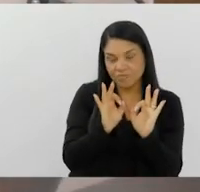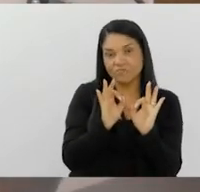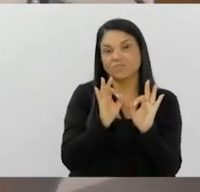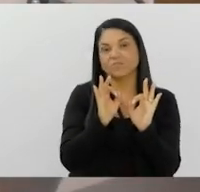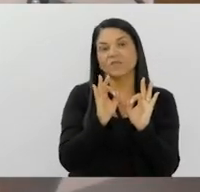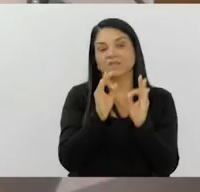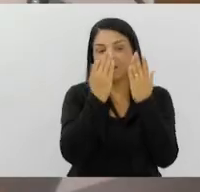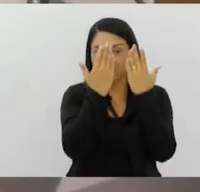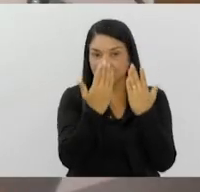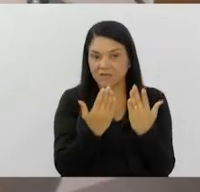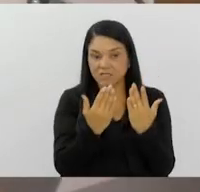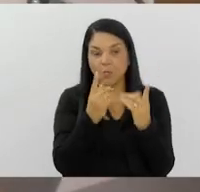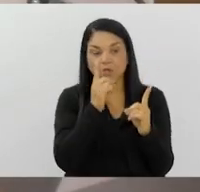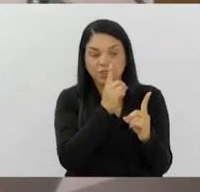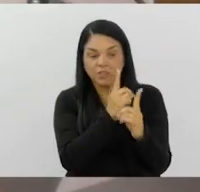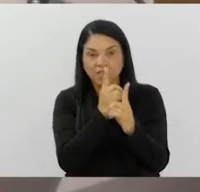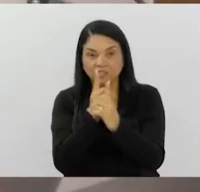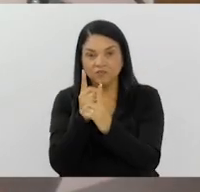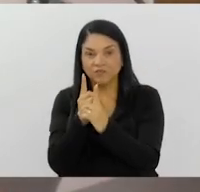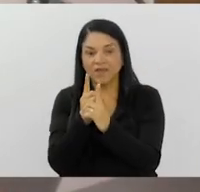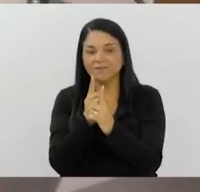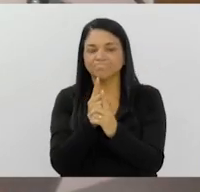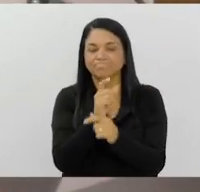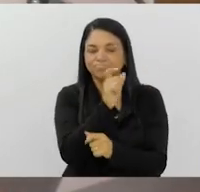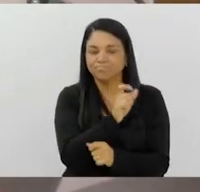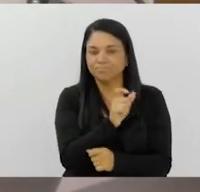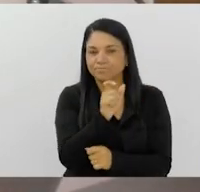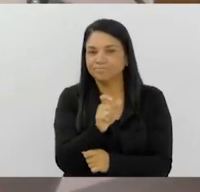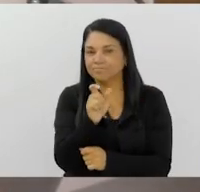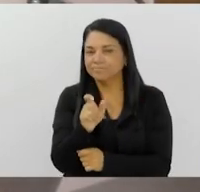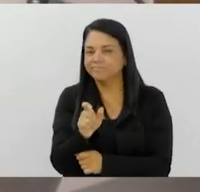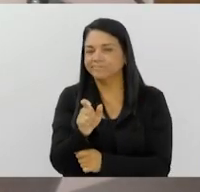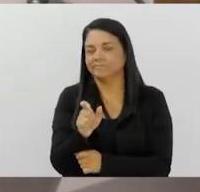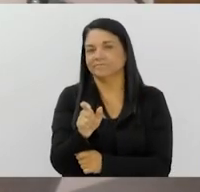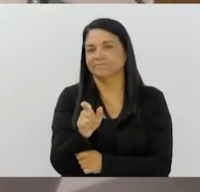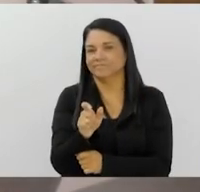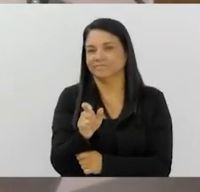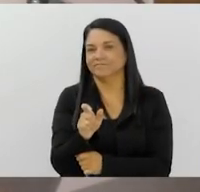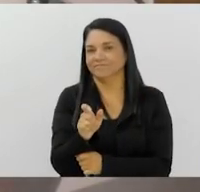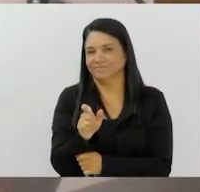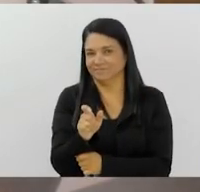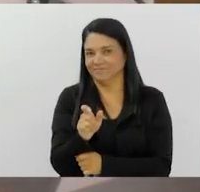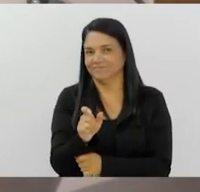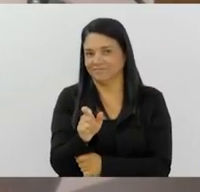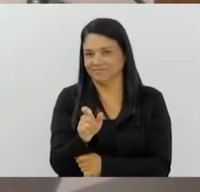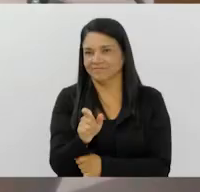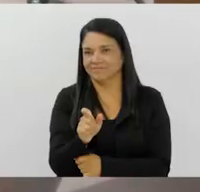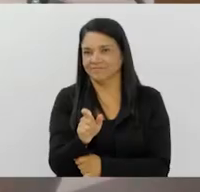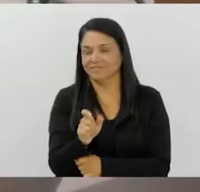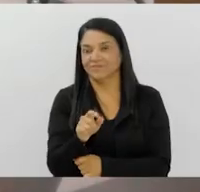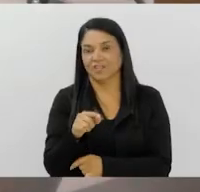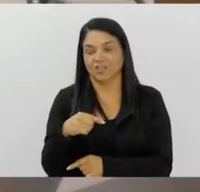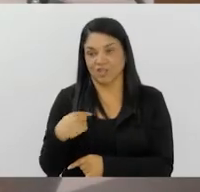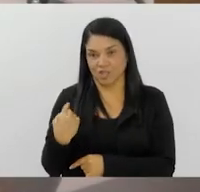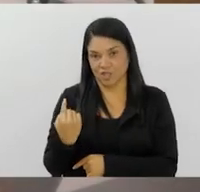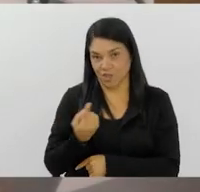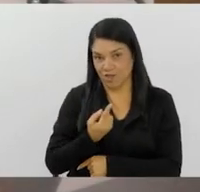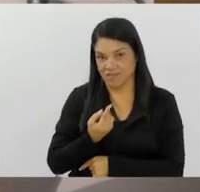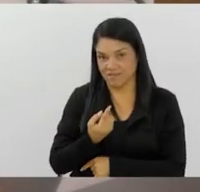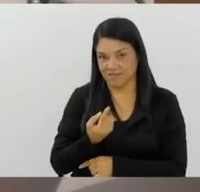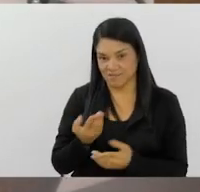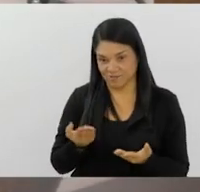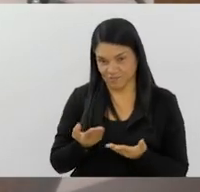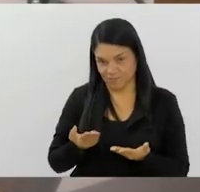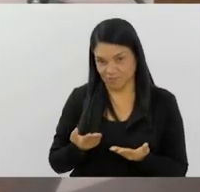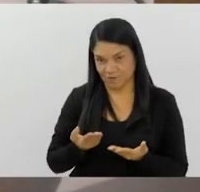feita identificar eventuais atores eh eh interessados então aqui a gente tá eh inclusive se